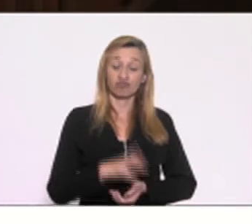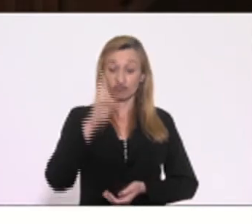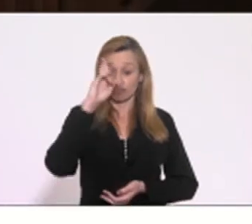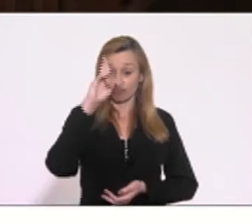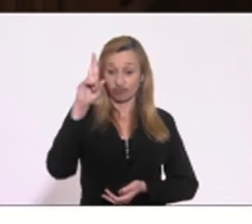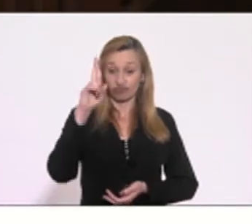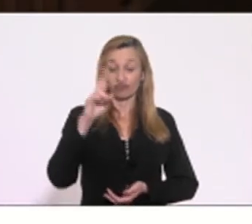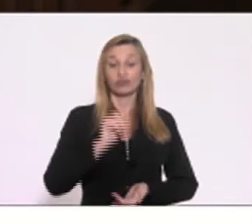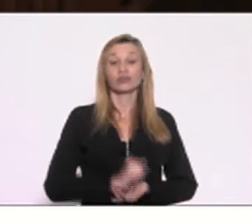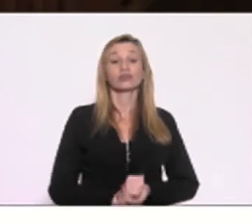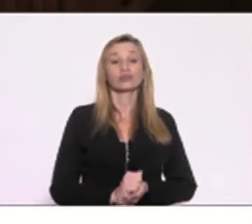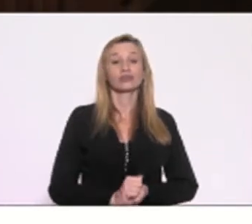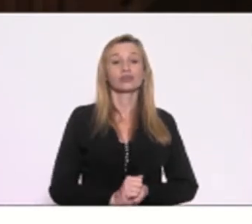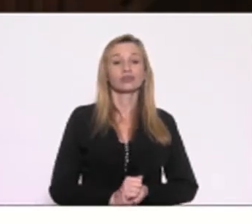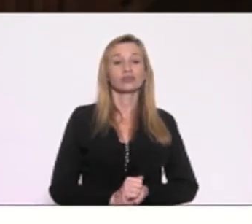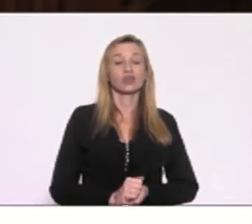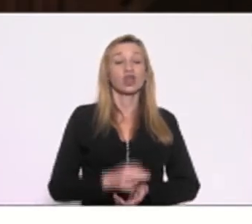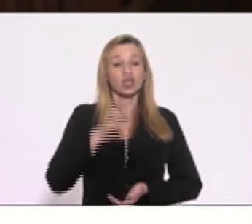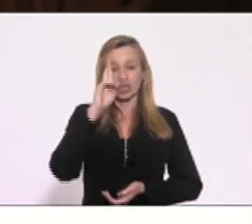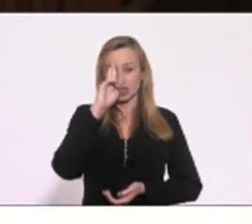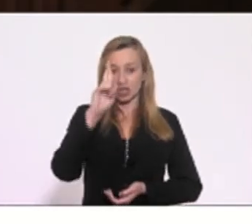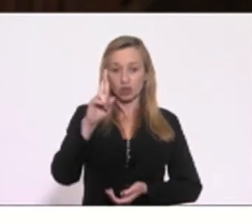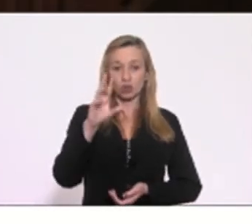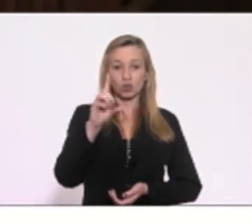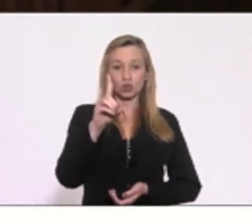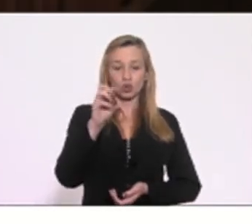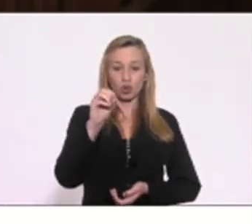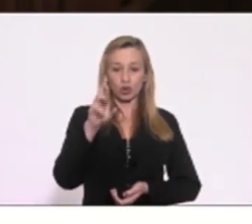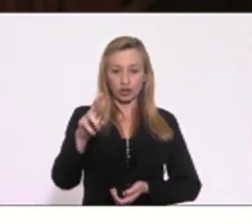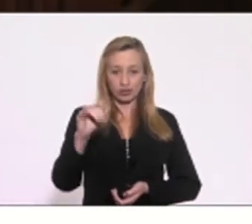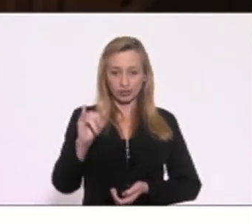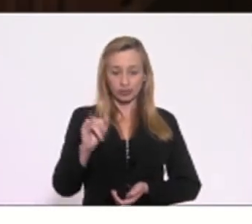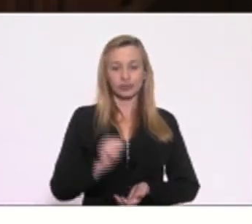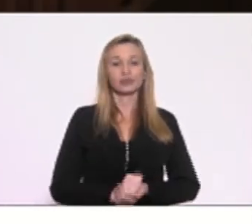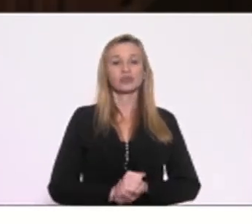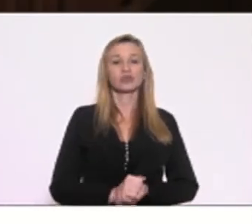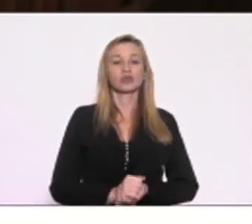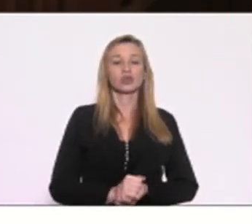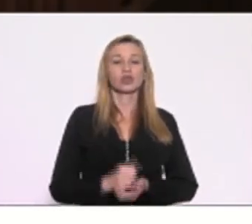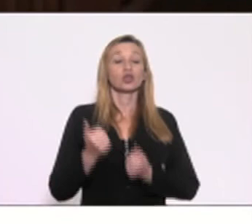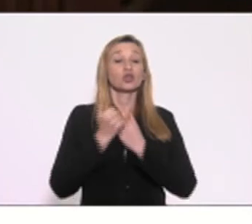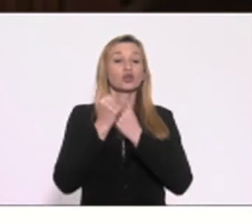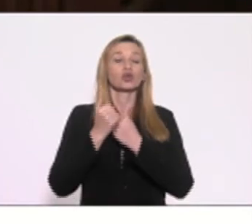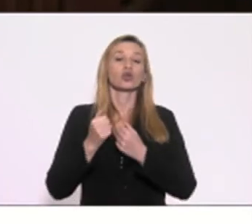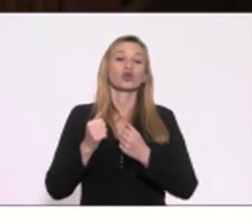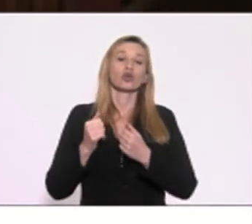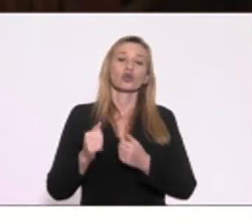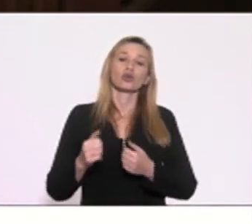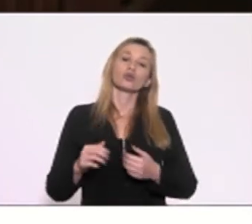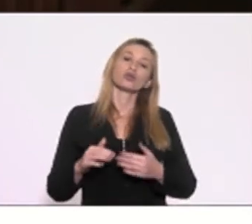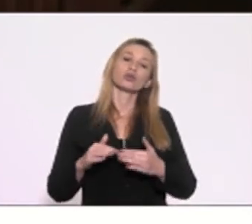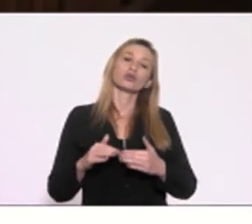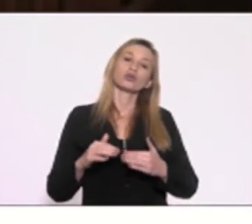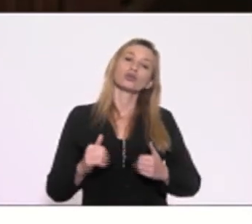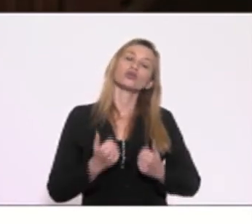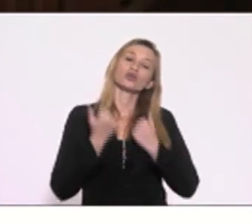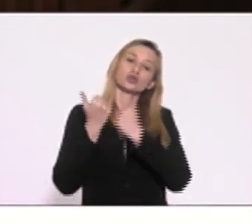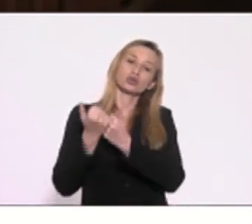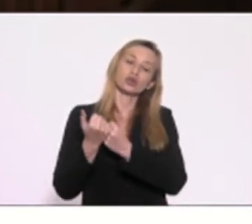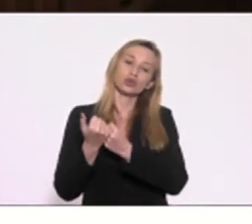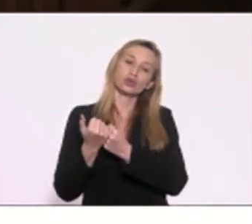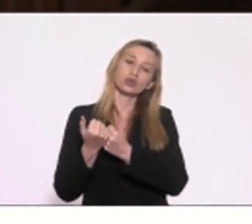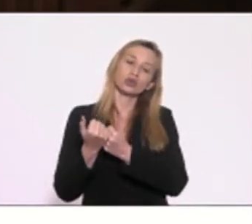chefiado pelo senhor Dória, tendo como seu subtenente o